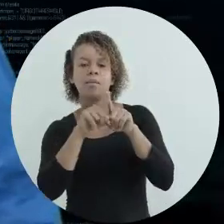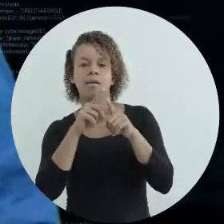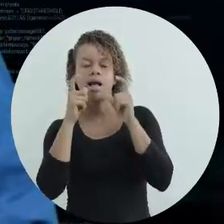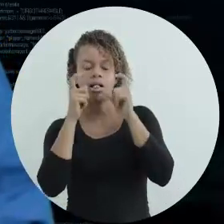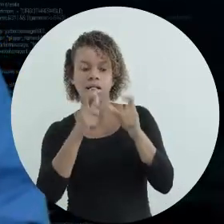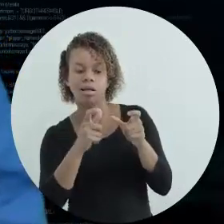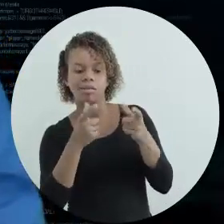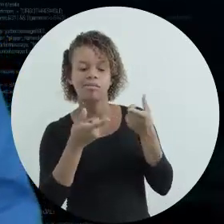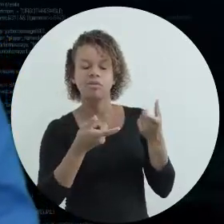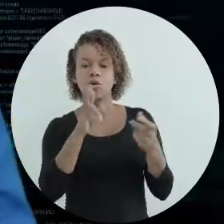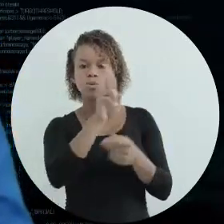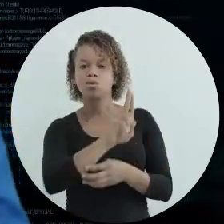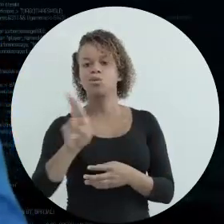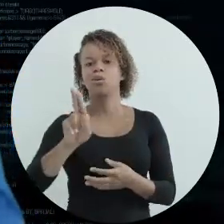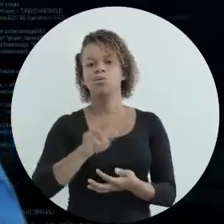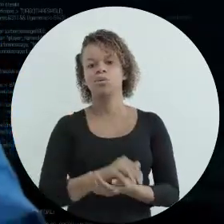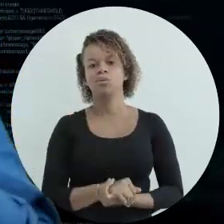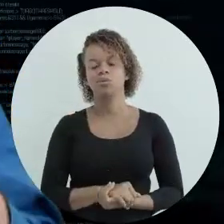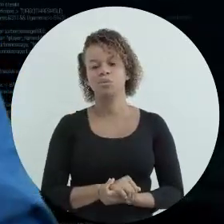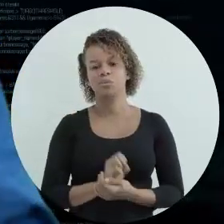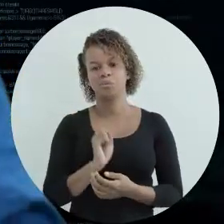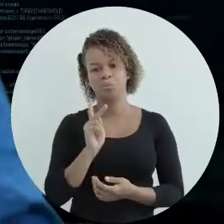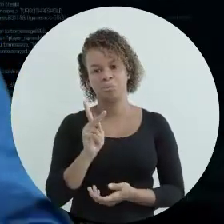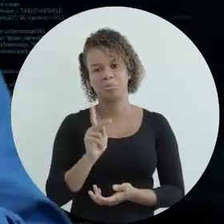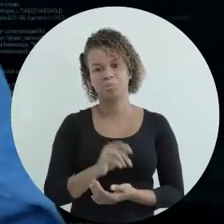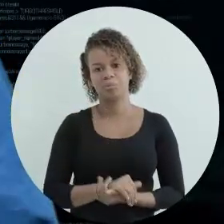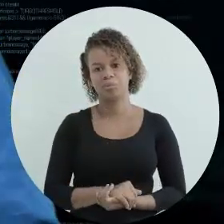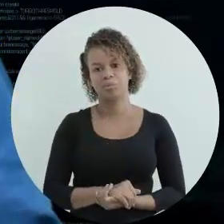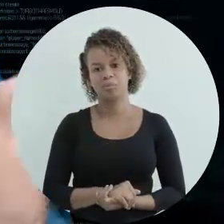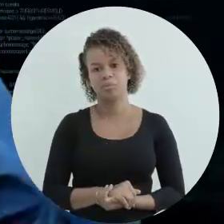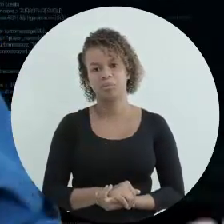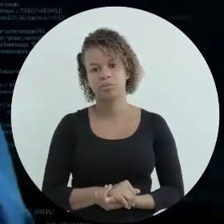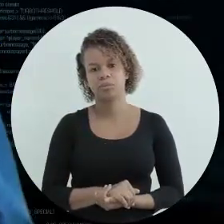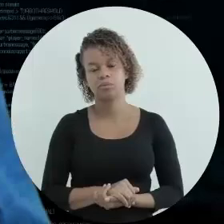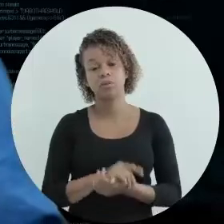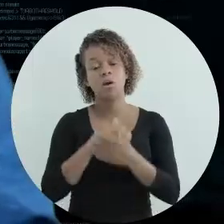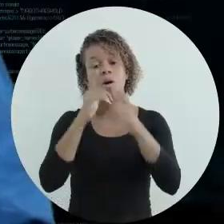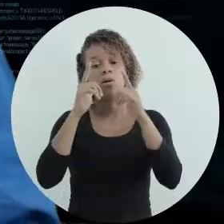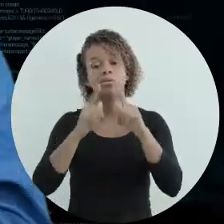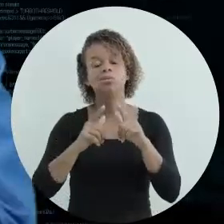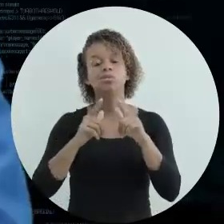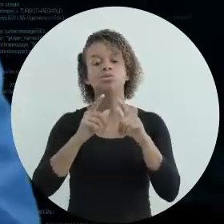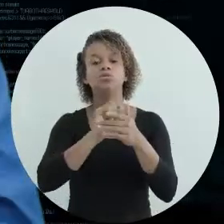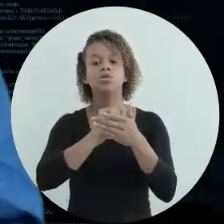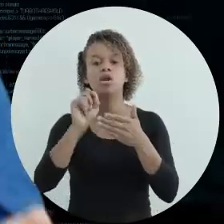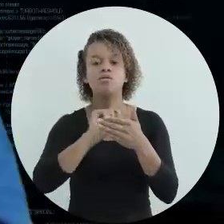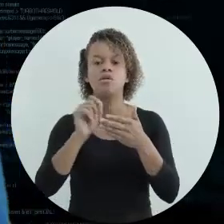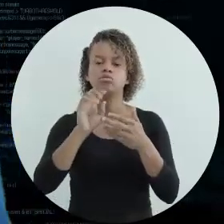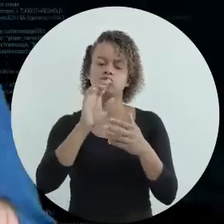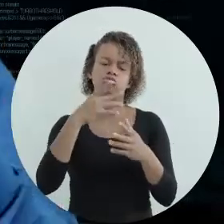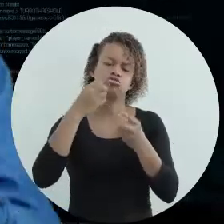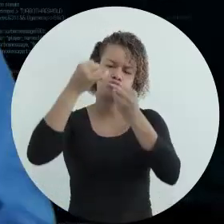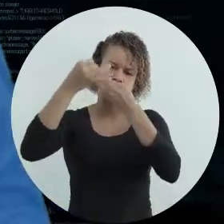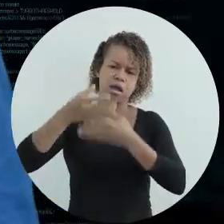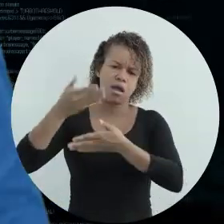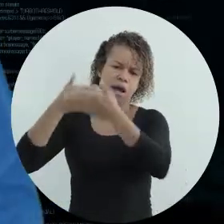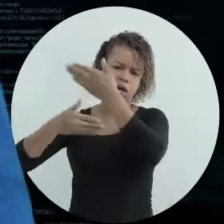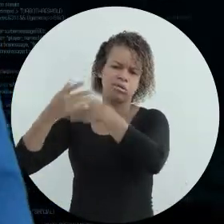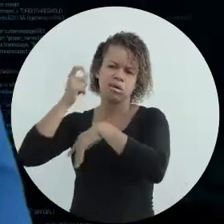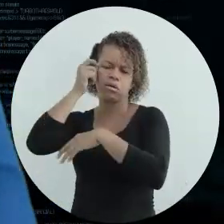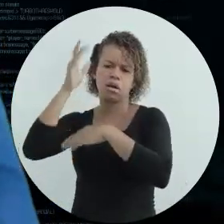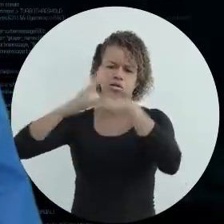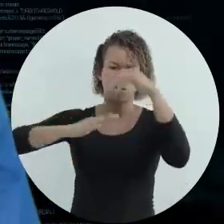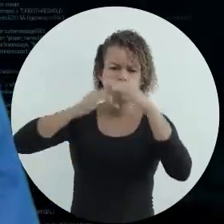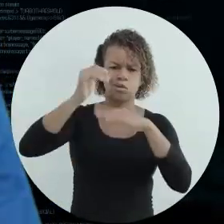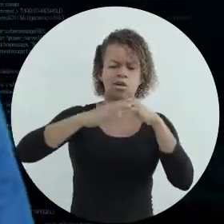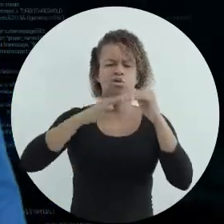nome, certo? Onde escrever seu código JavaScript, né? Eu já expliquei antes, você vai ter ideias profissionais, você vai ter o bloco de notas, use